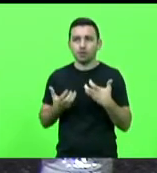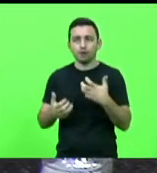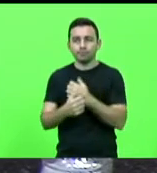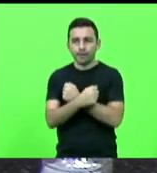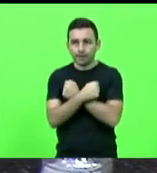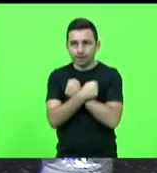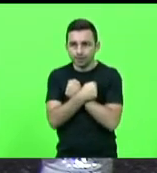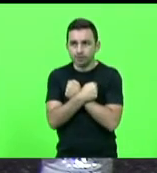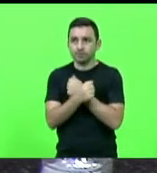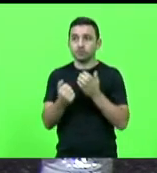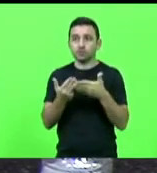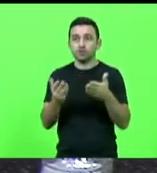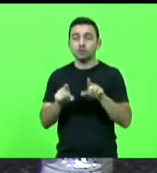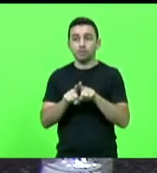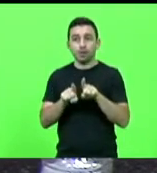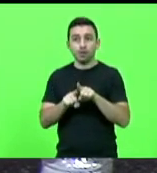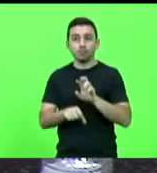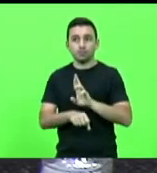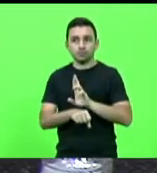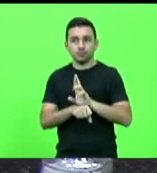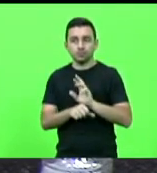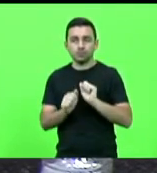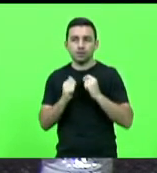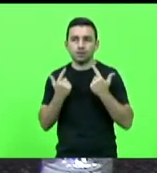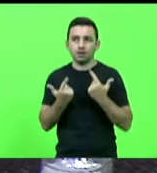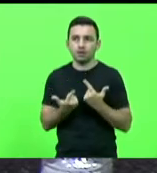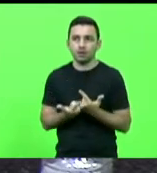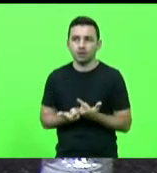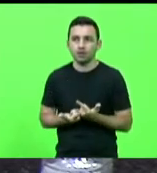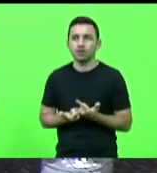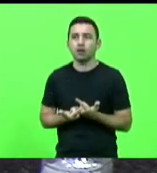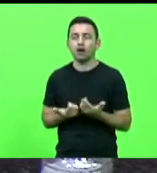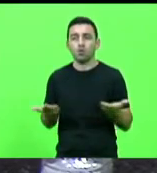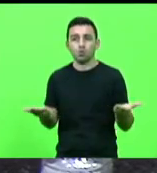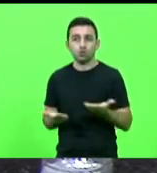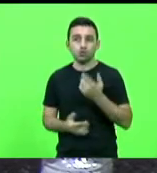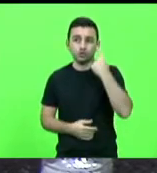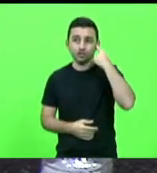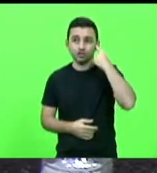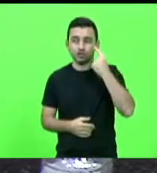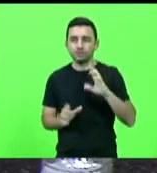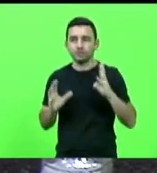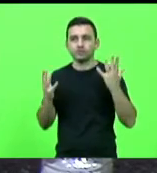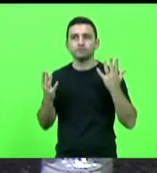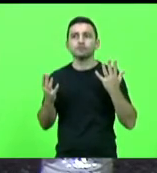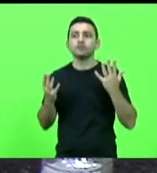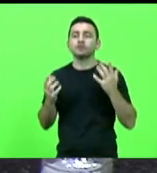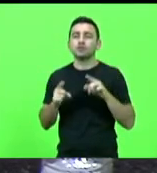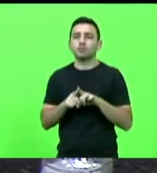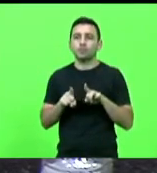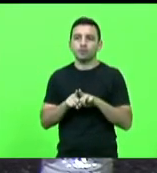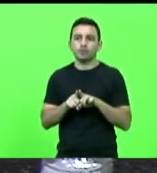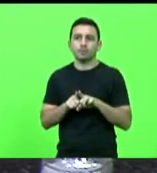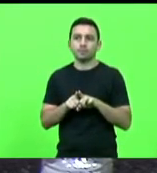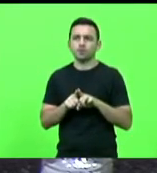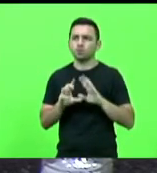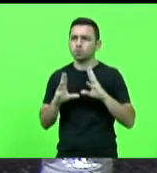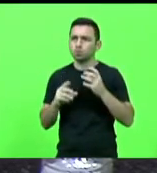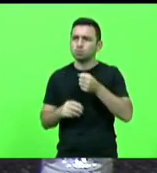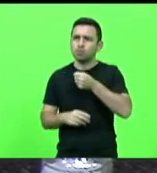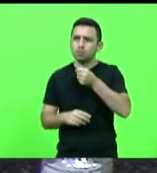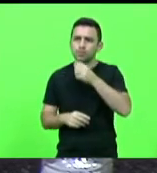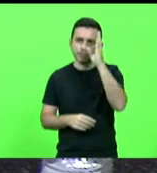em nome da Assembleia Legislativa, registrar essa data festiva e parabenizar a todos que fazem a reportagem no